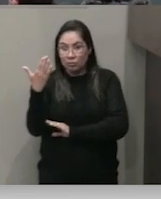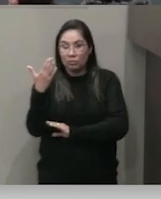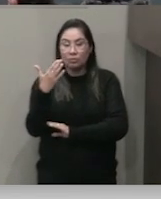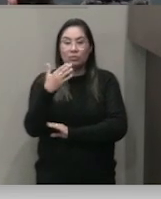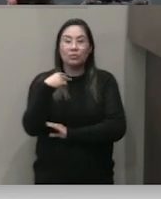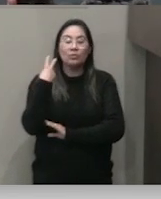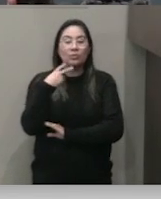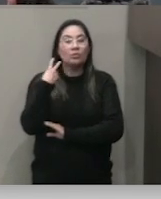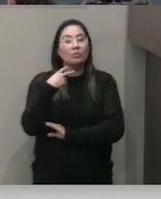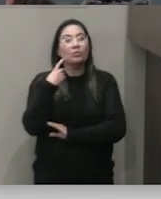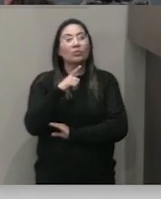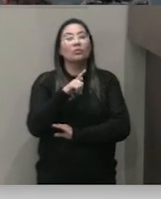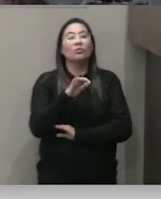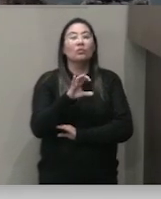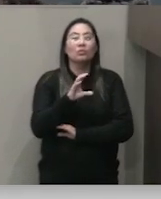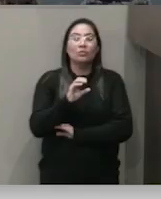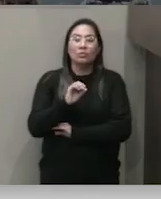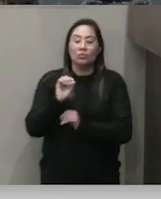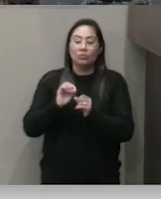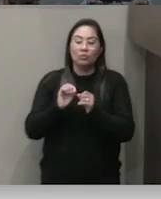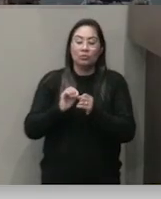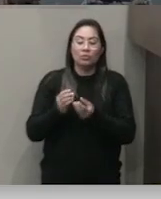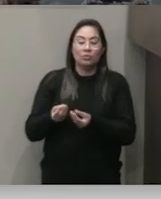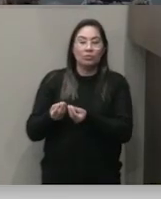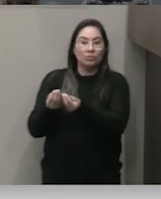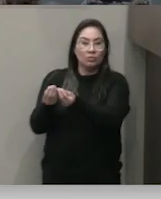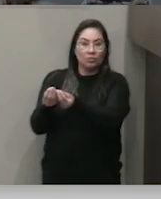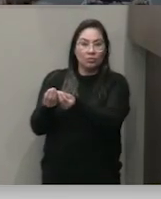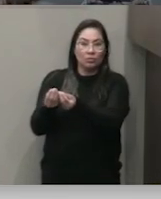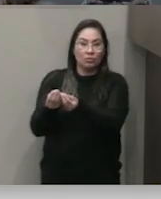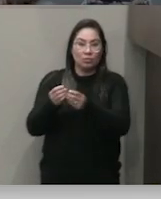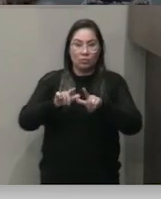e presidente dessa casa, Gil Krug, fará a entrega.